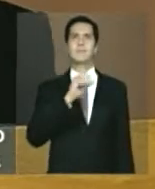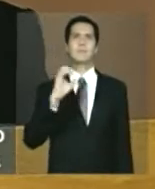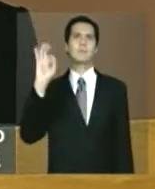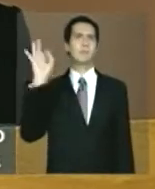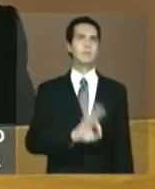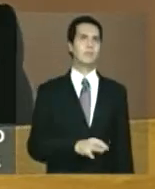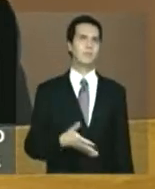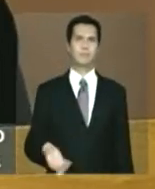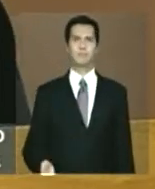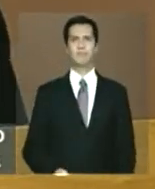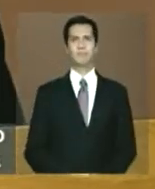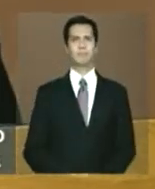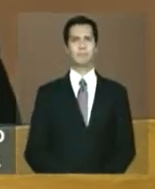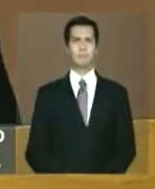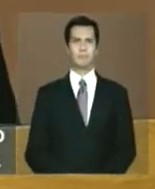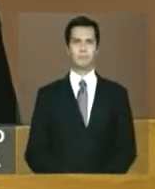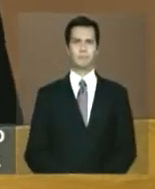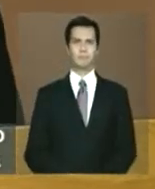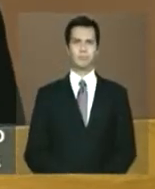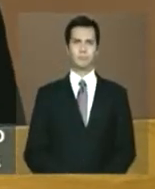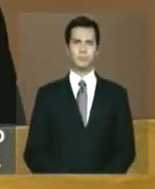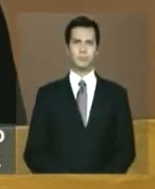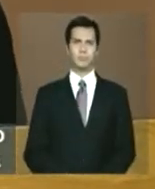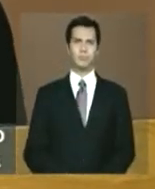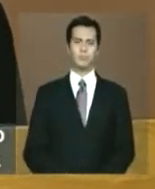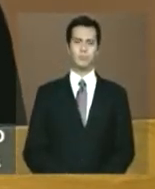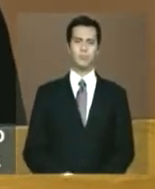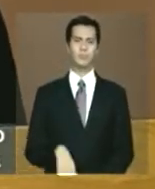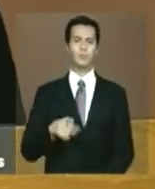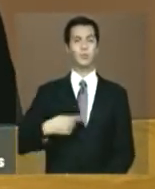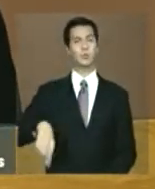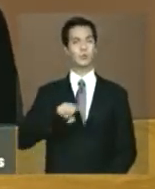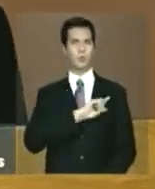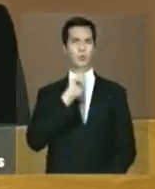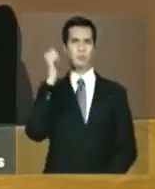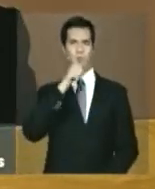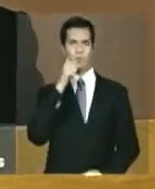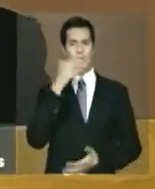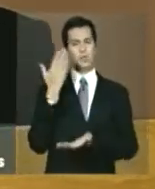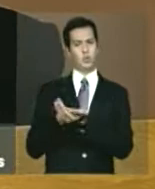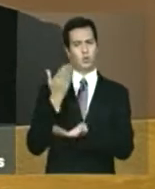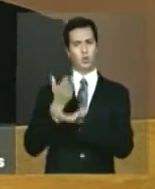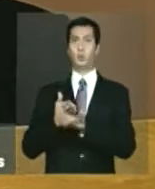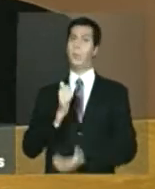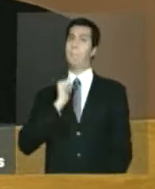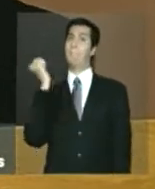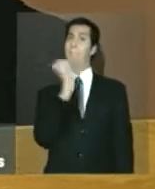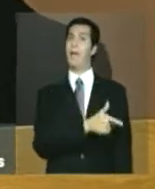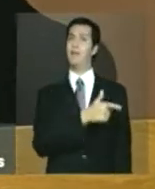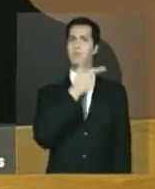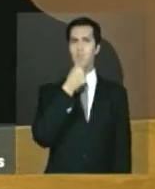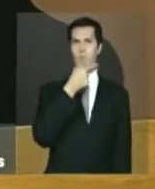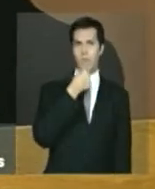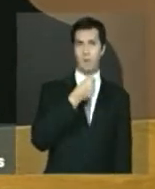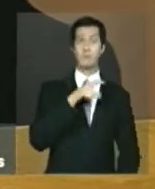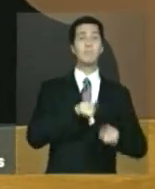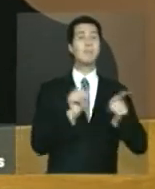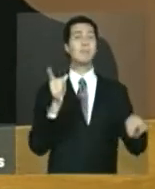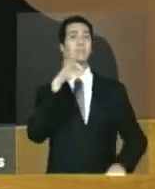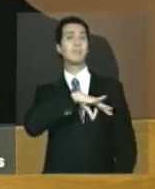mulheres nós estudamos mais infelizmente que os homens mas felizmente para nós mas ainda ganhamos